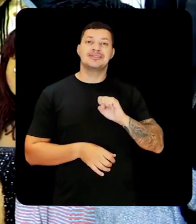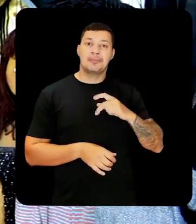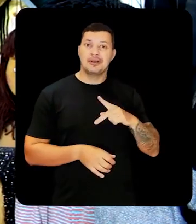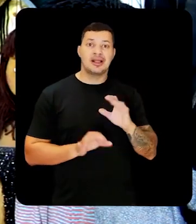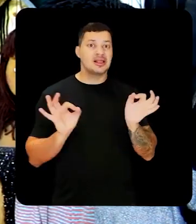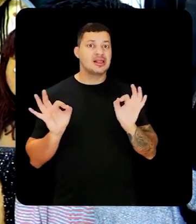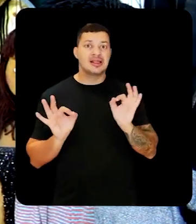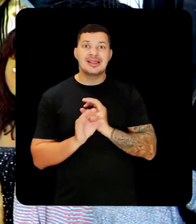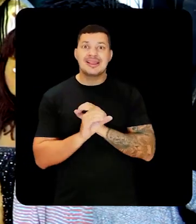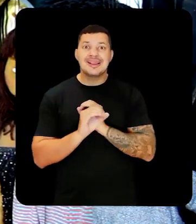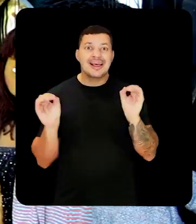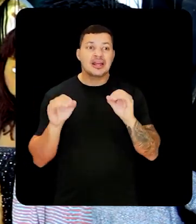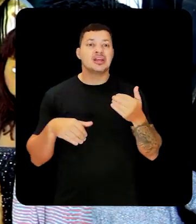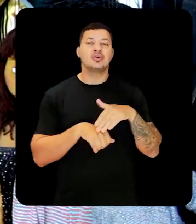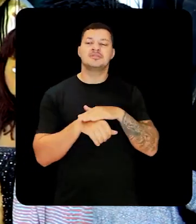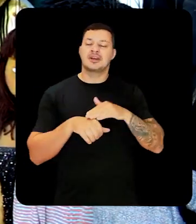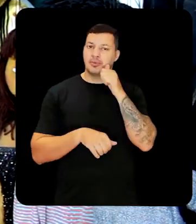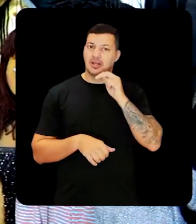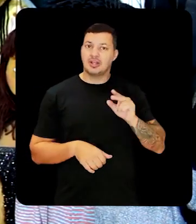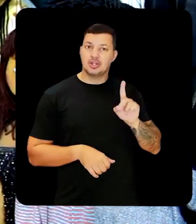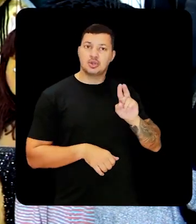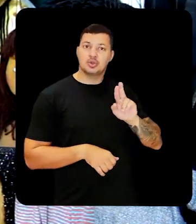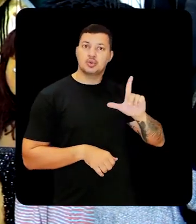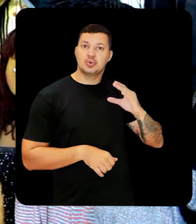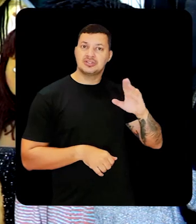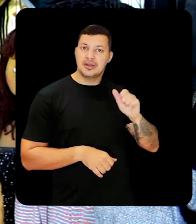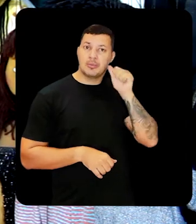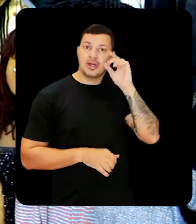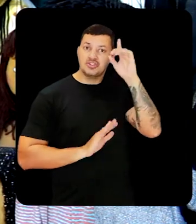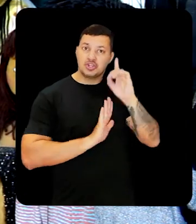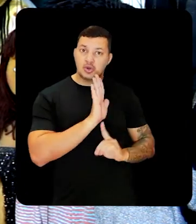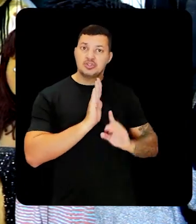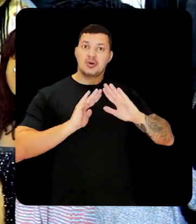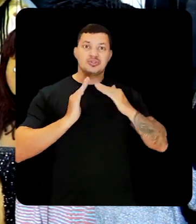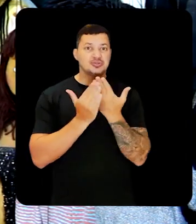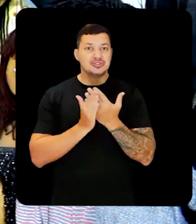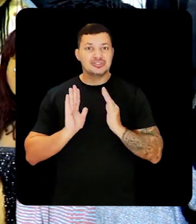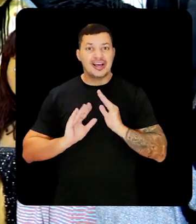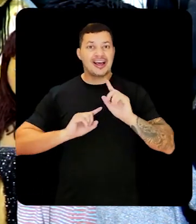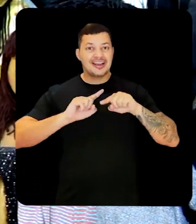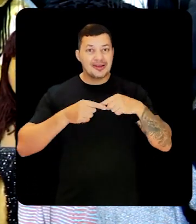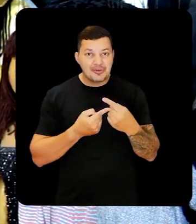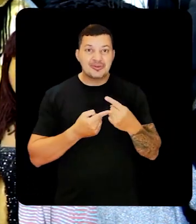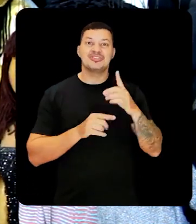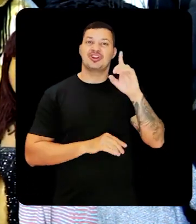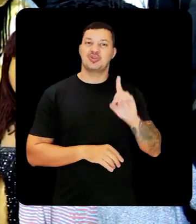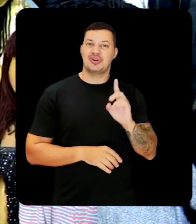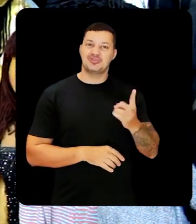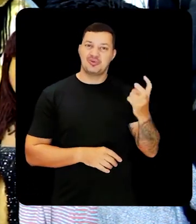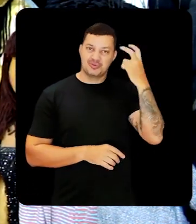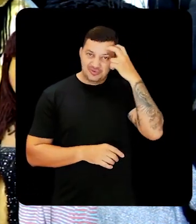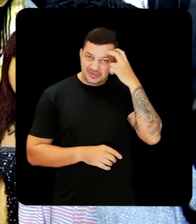nenhum. Eu me lembro que uma vez eu fui falar com a dona Dulce, ela era diretora de uma escola, e depois ela passa a ser diretora de